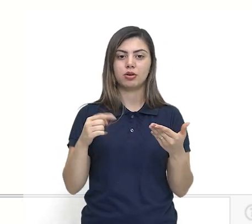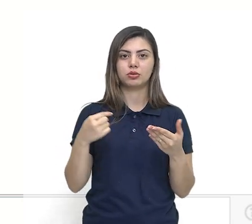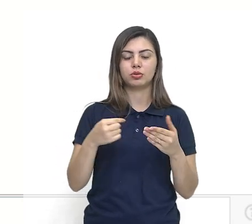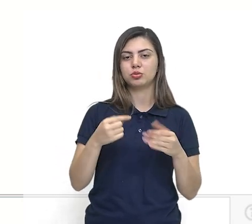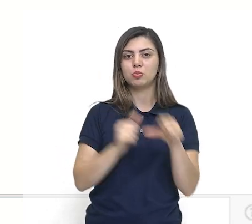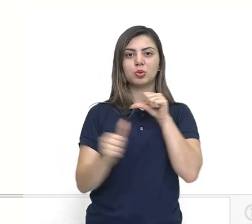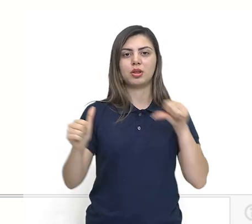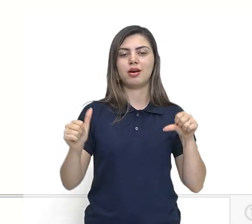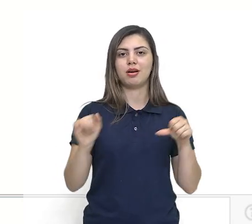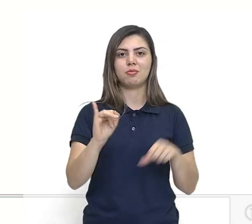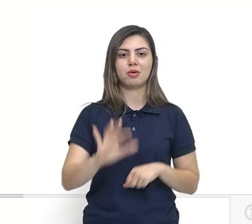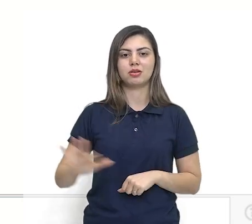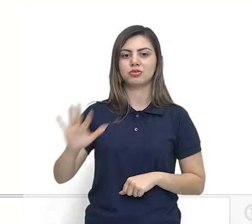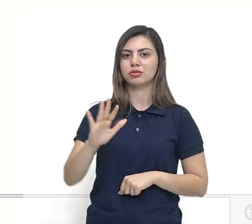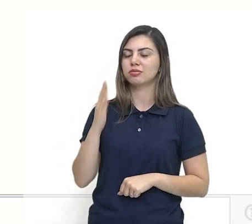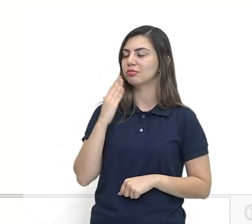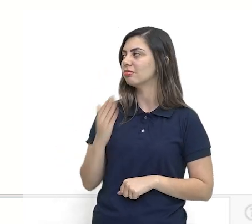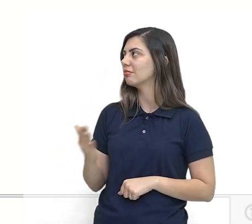quadrado. Olha o quadrado.